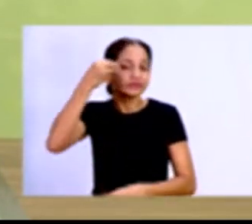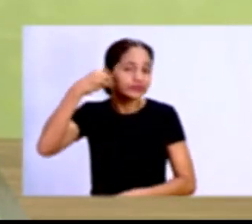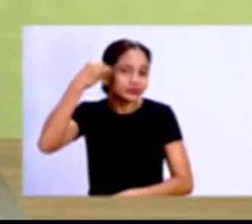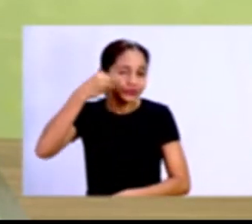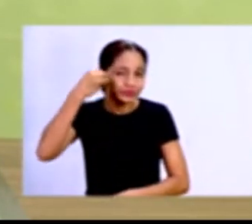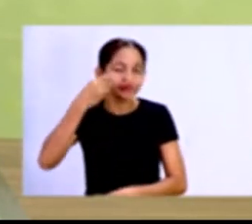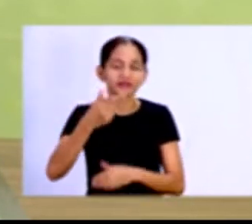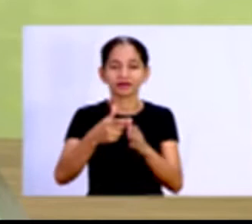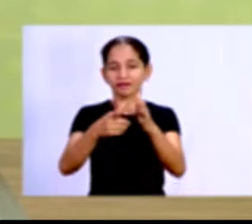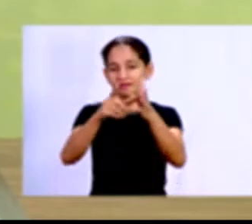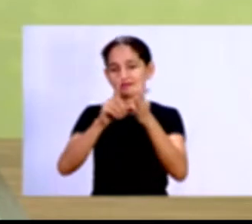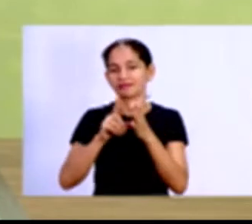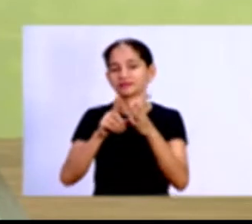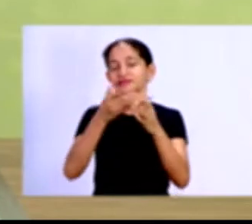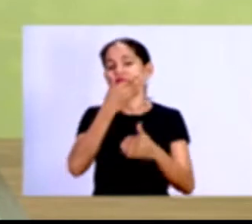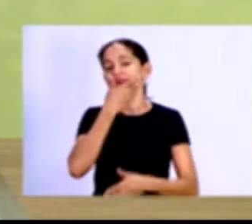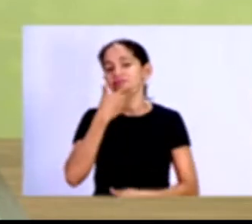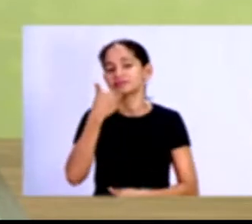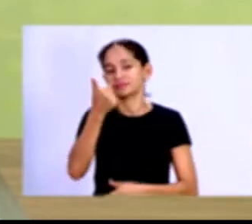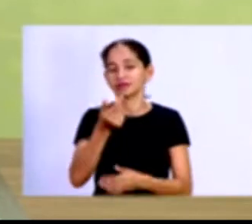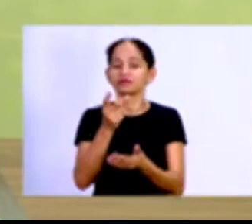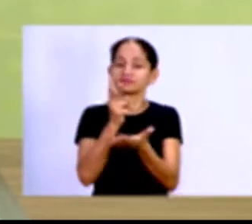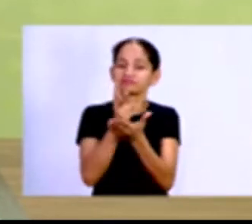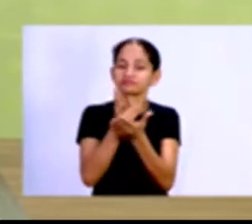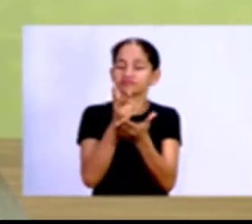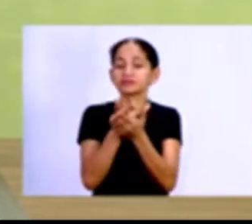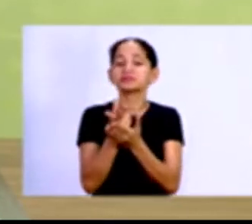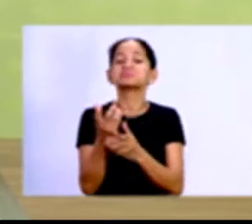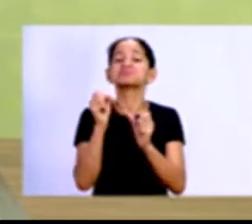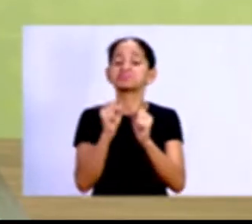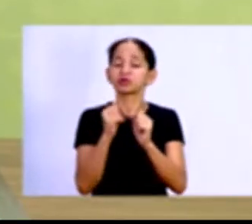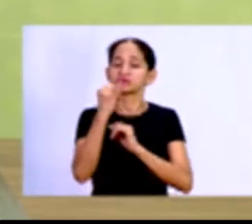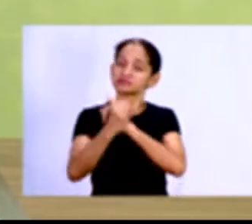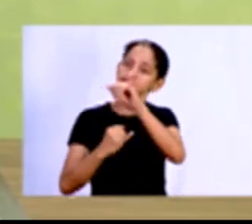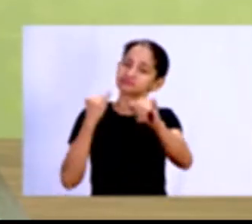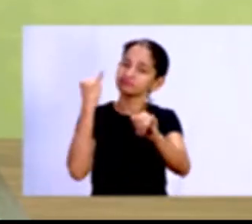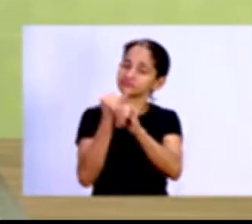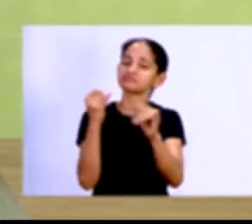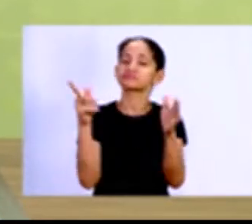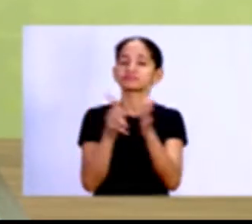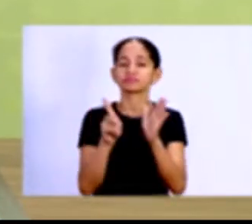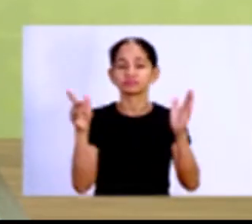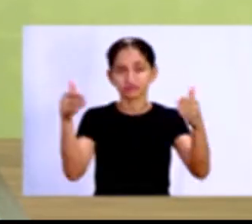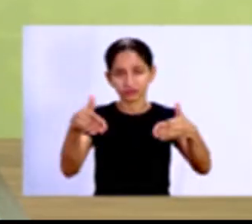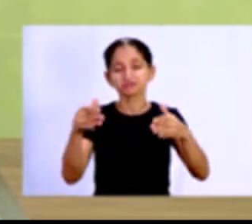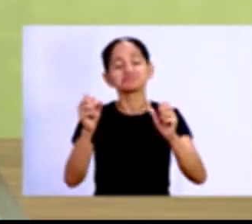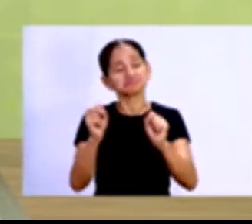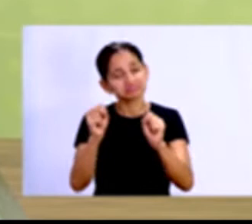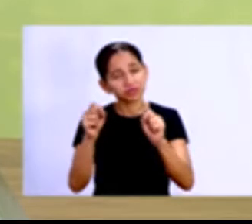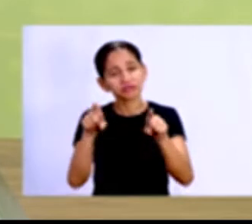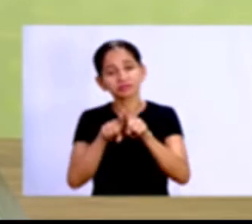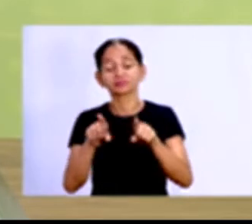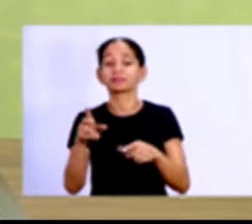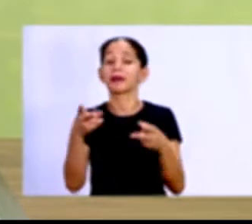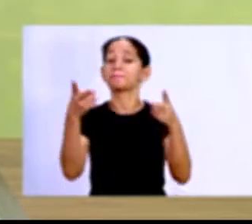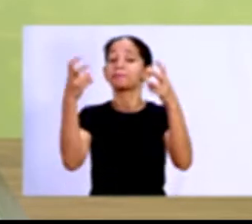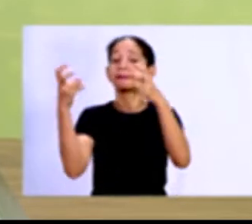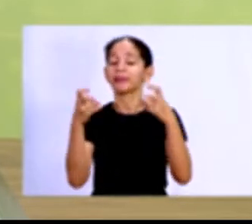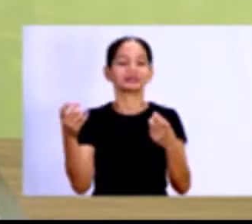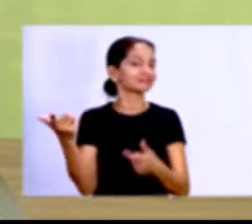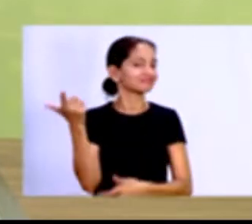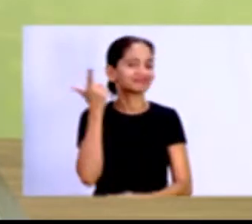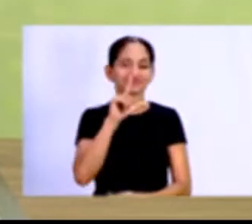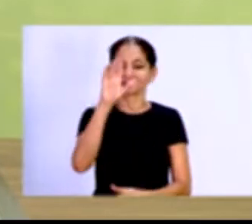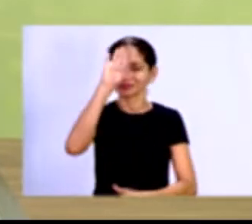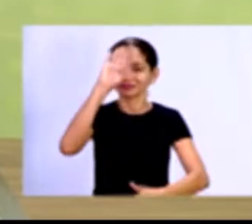investimento, muitos desses investimentos são feitos através da rede mundial de computadores, da internet. Mas só que a gente percebe que nem todos ainda